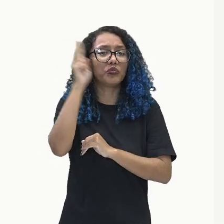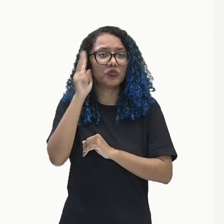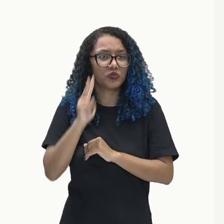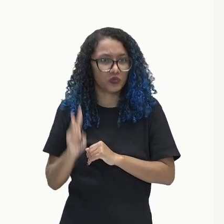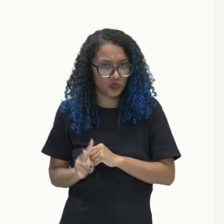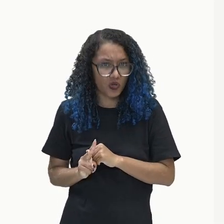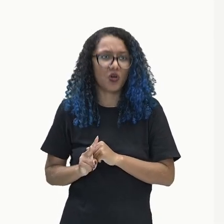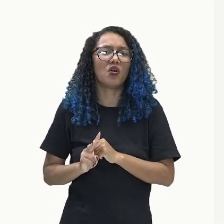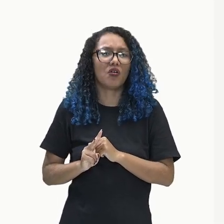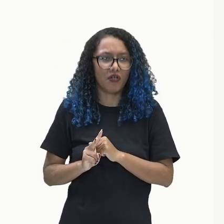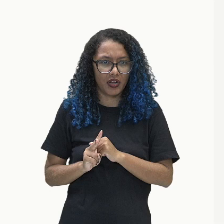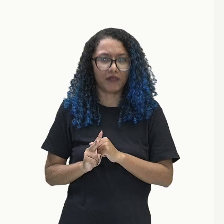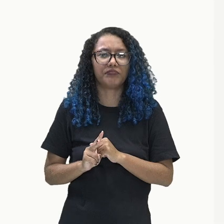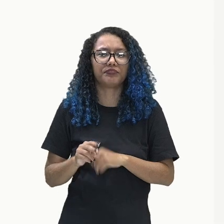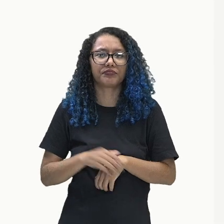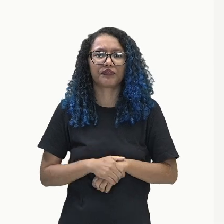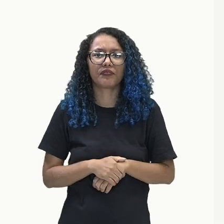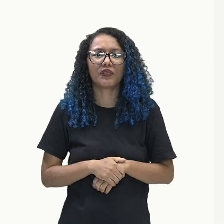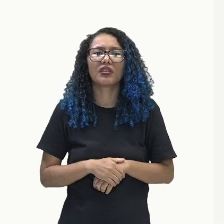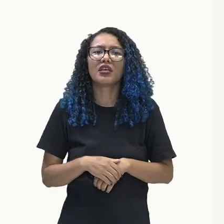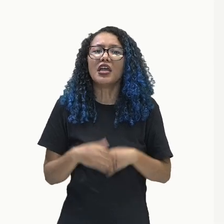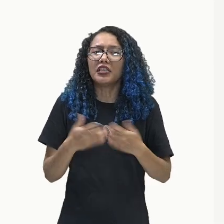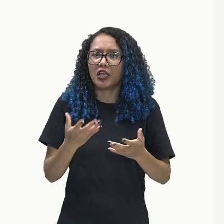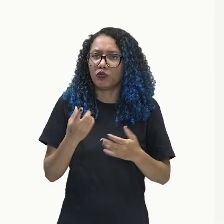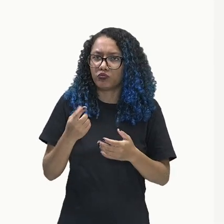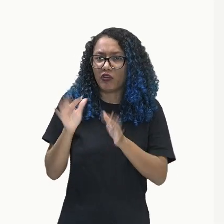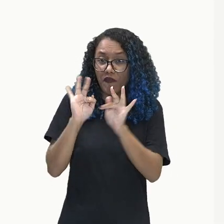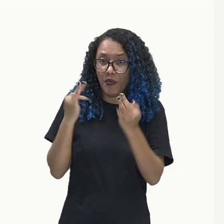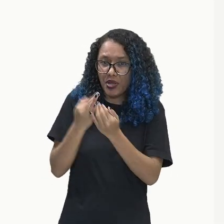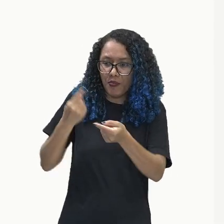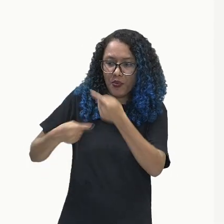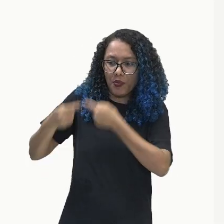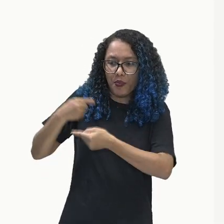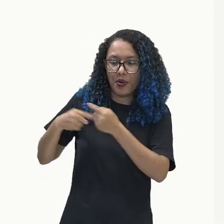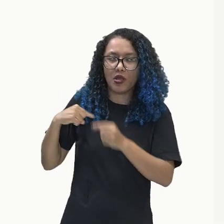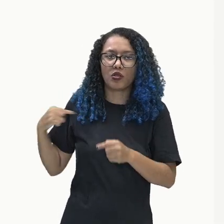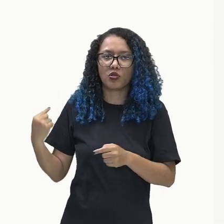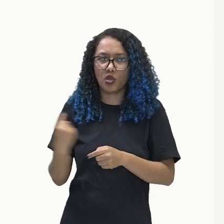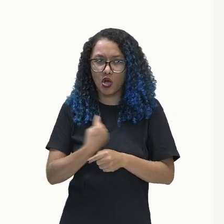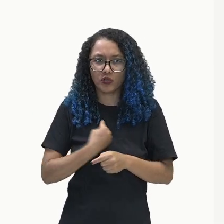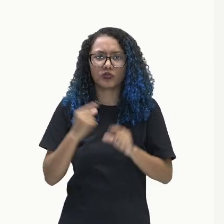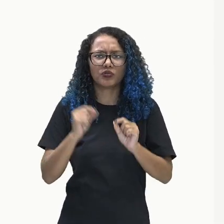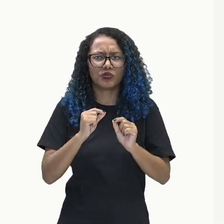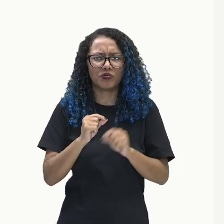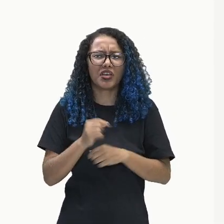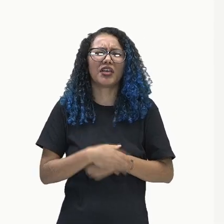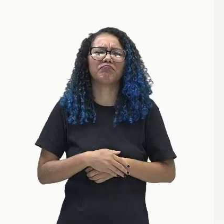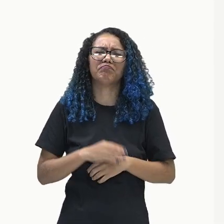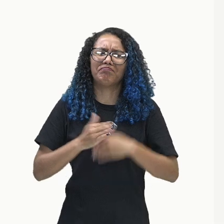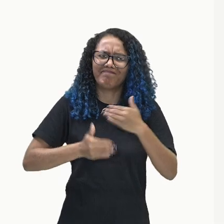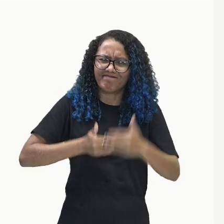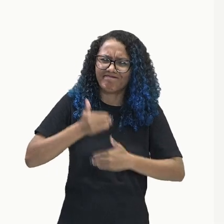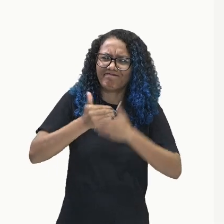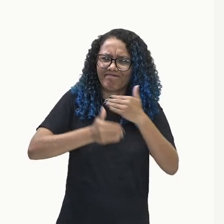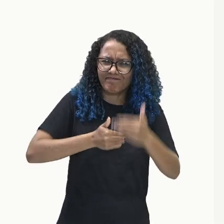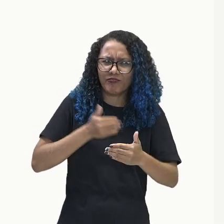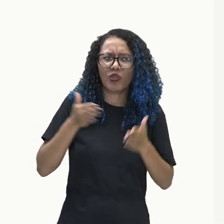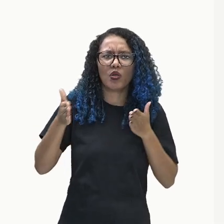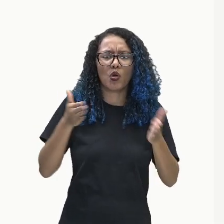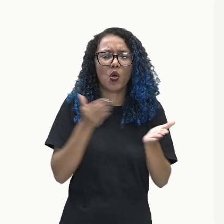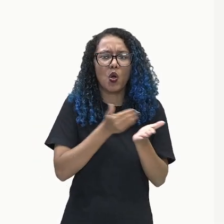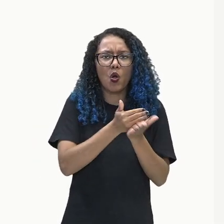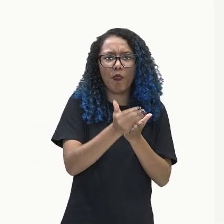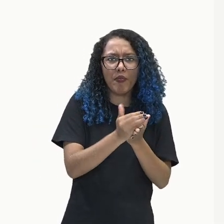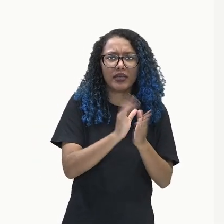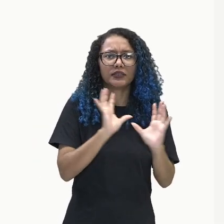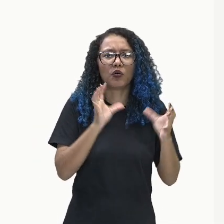pelas diversas fases da evolução, do Australopithecus até o Homo sapiens sapiens, beleza, gente? Vou grifar